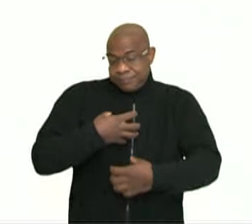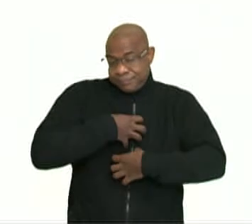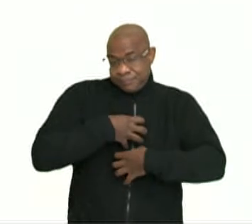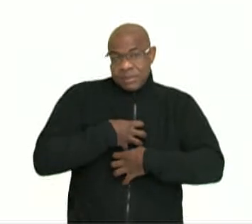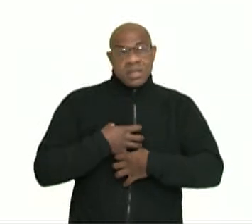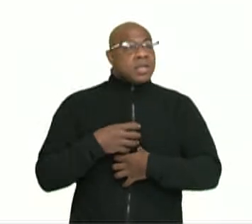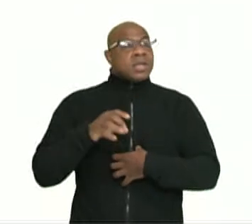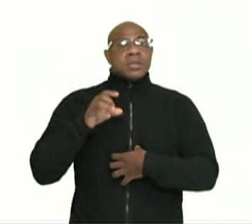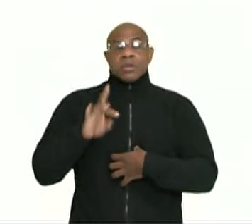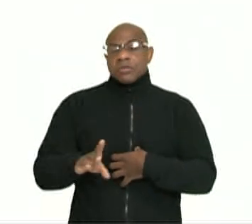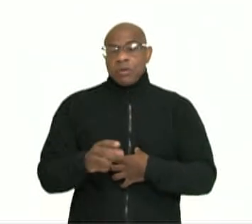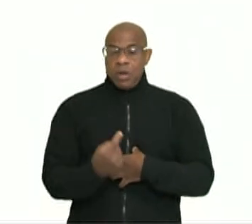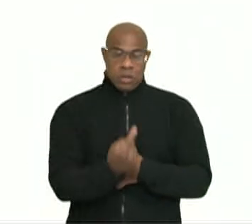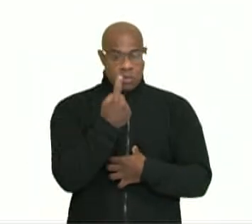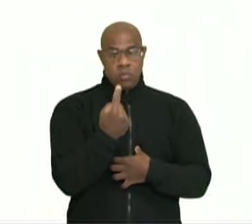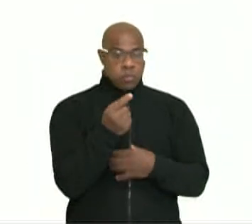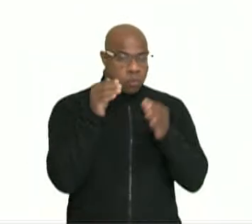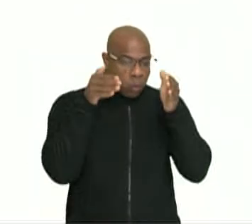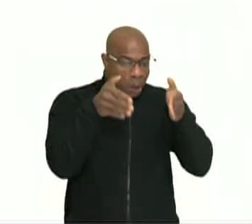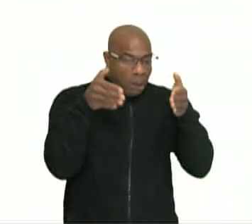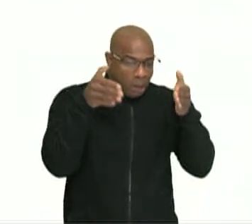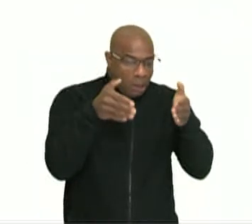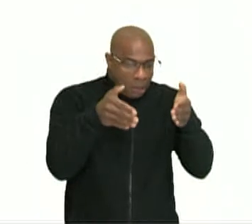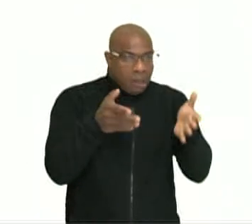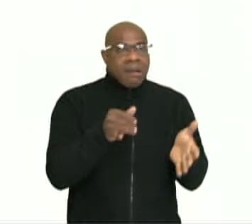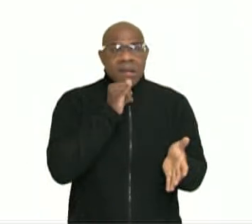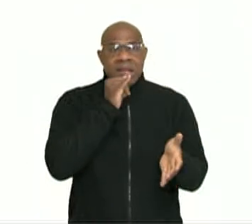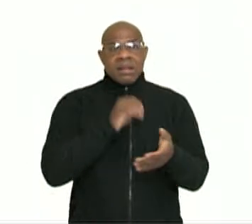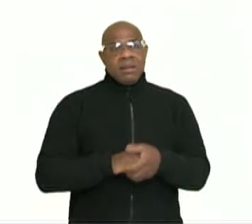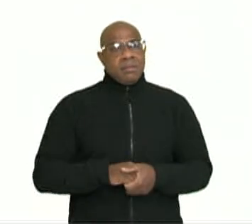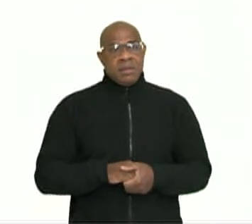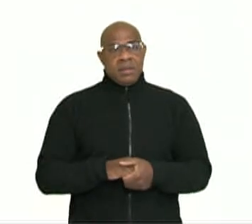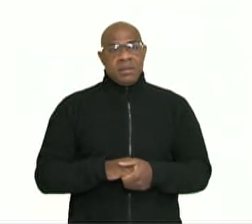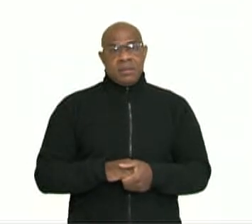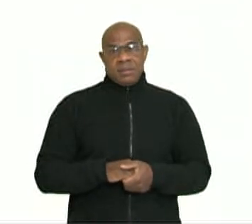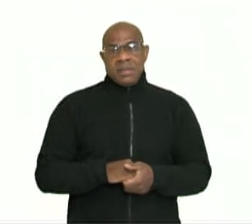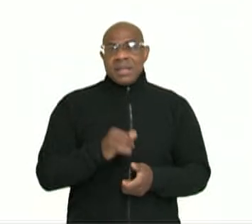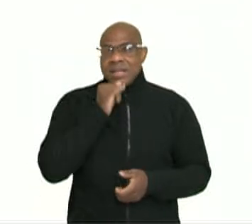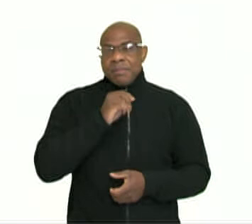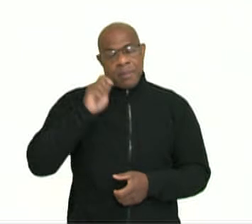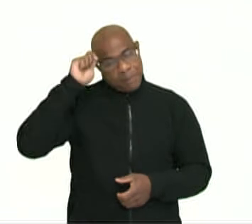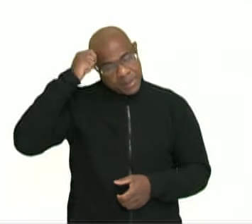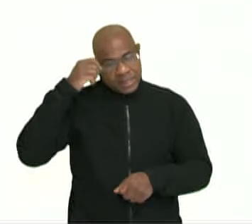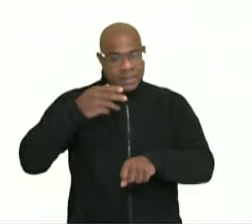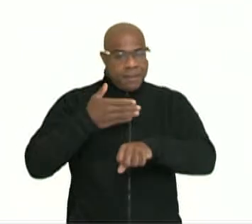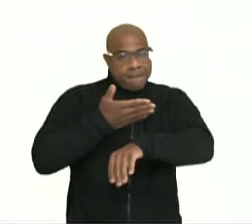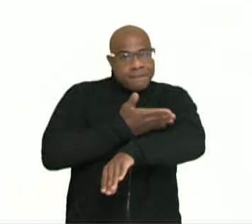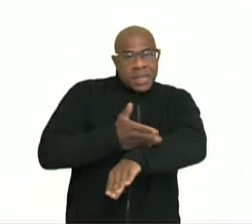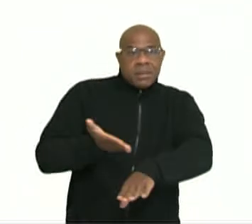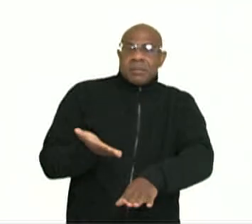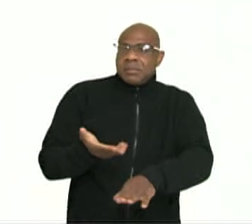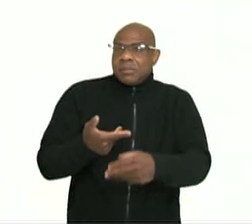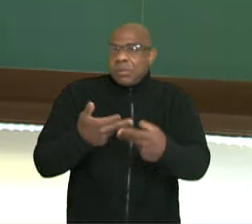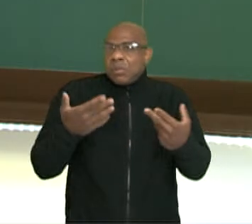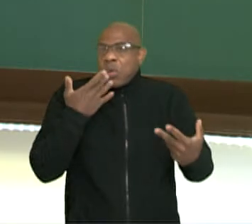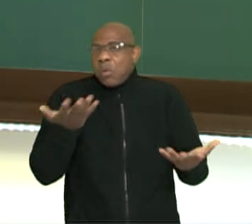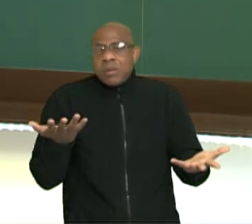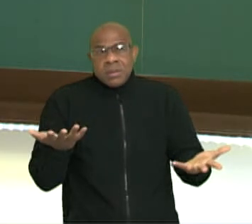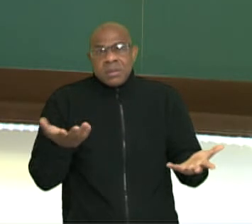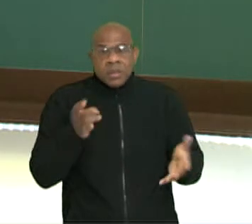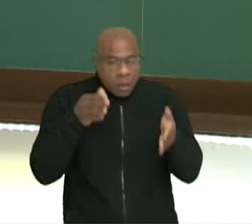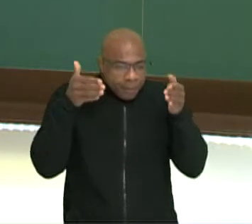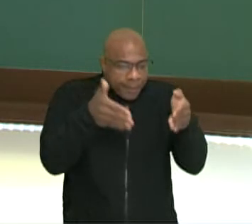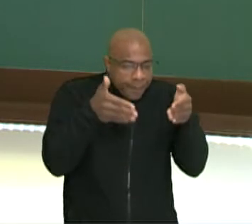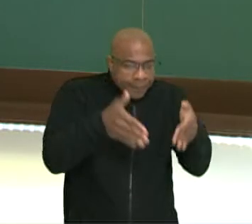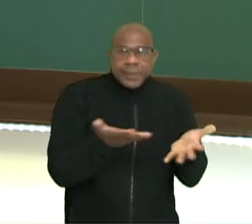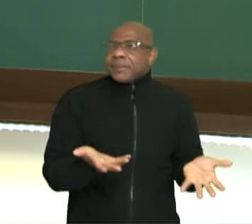apenas fixar apenas nenhum. Pensa lá no desenho preto e branco. É só preto e branco. As cores, elas trazem toda uma diversidade para a nossa